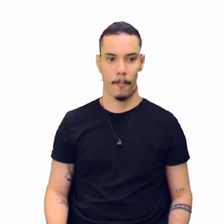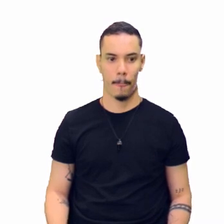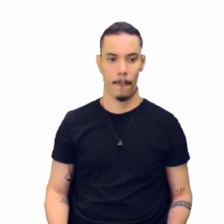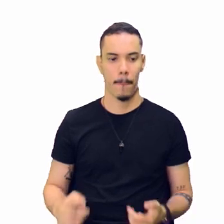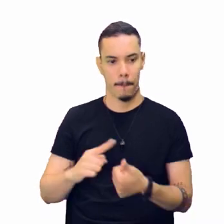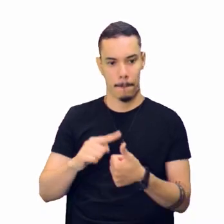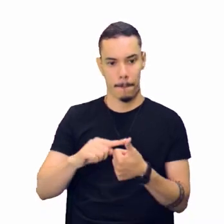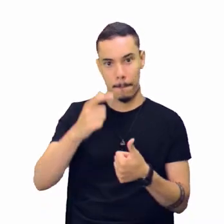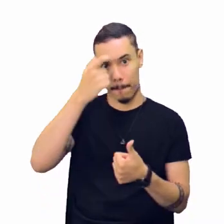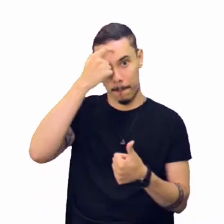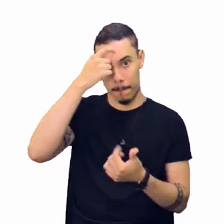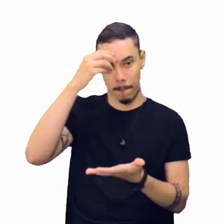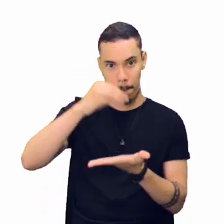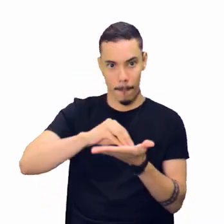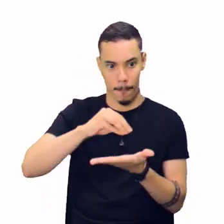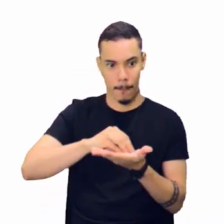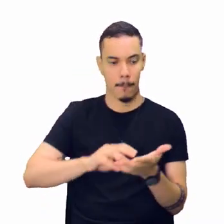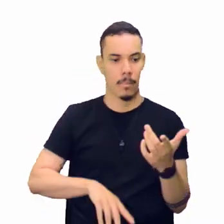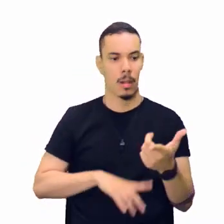Consciência e ausência,